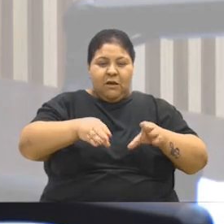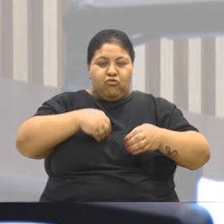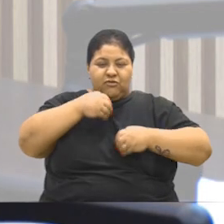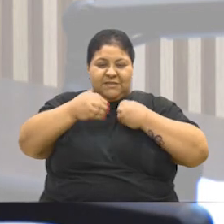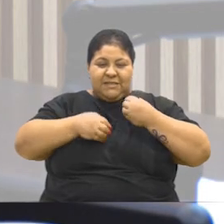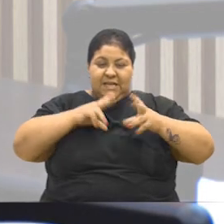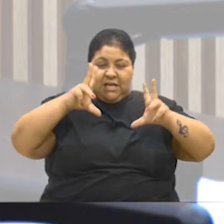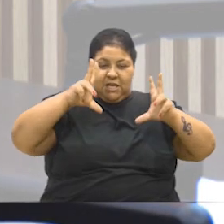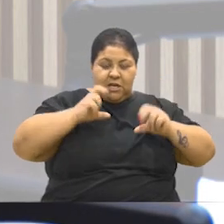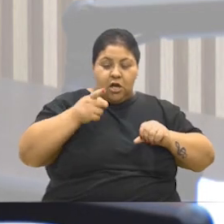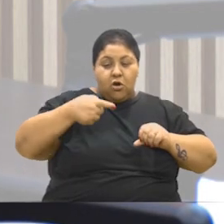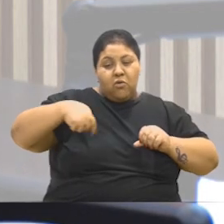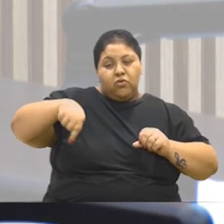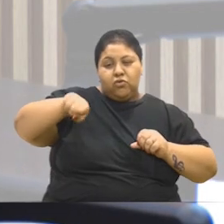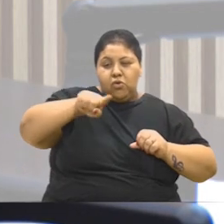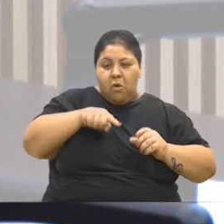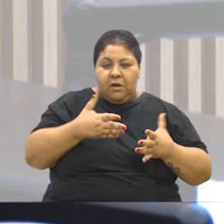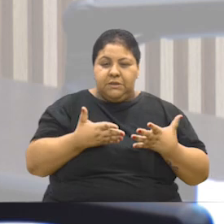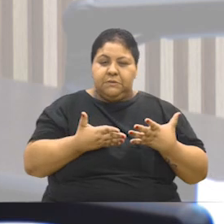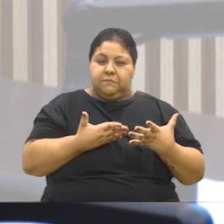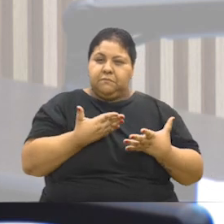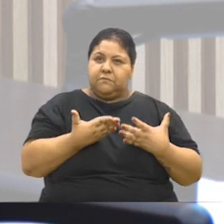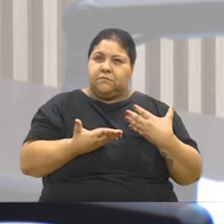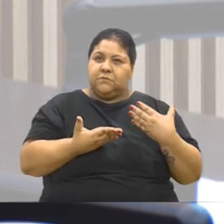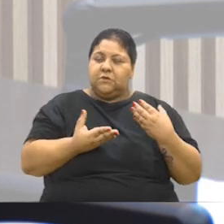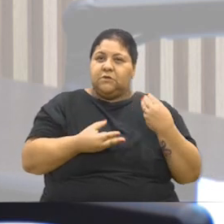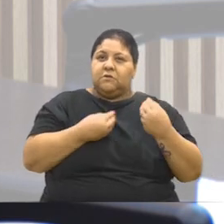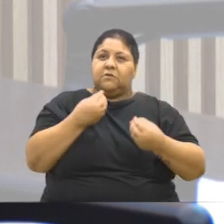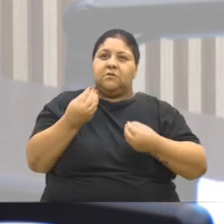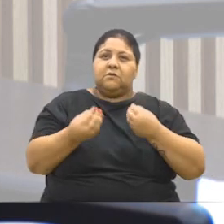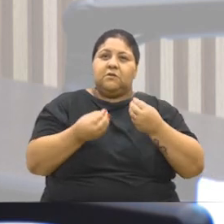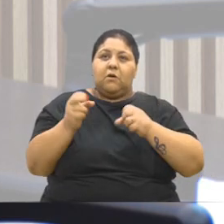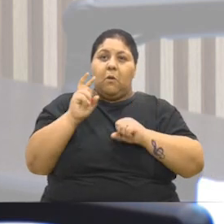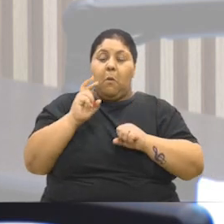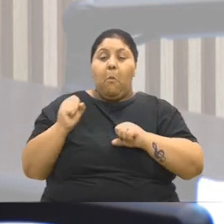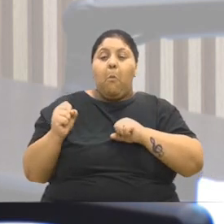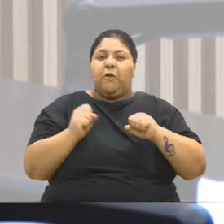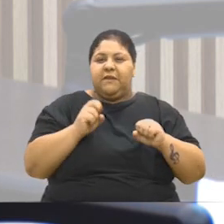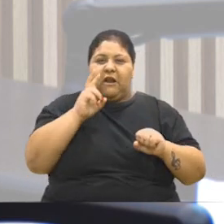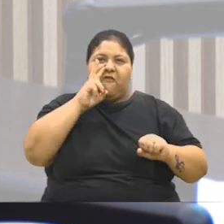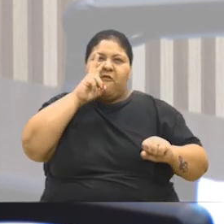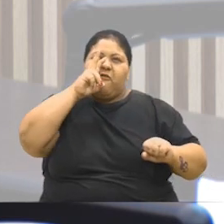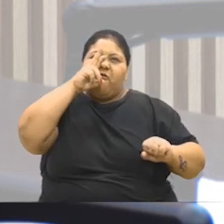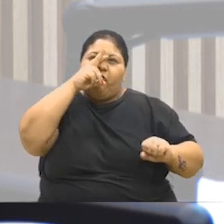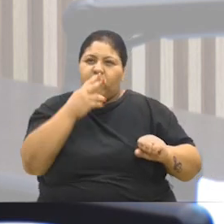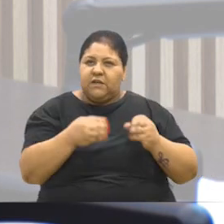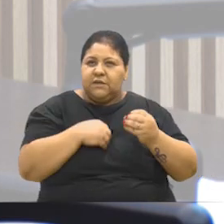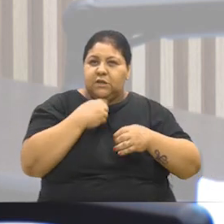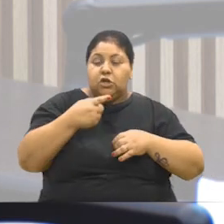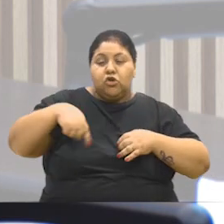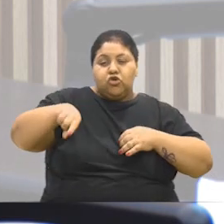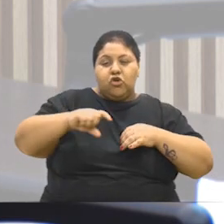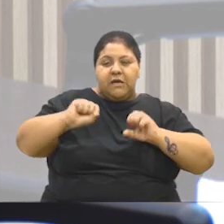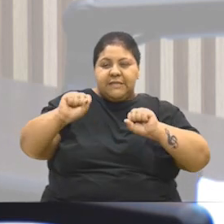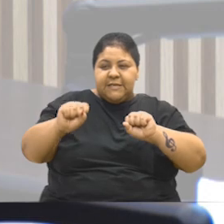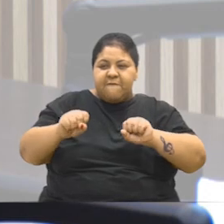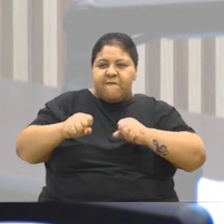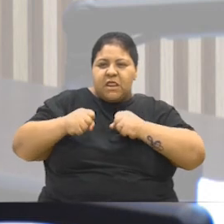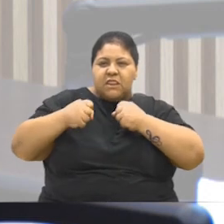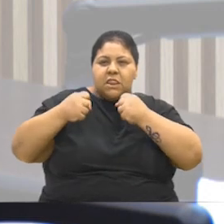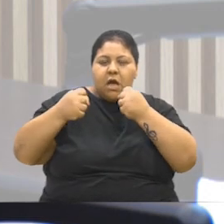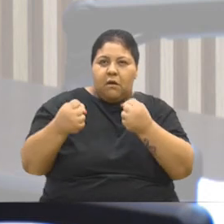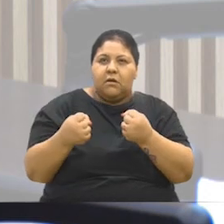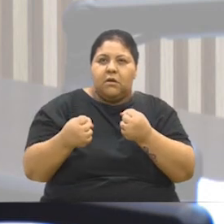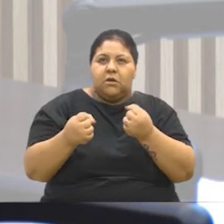sente merecedor, nós não estamos com o nosso real poder nas mãos. Nós enfrentamos